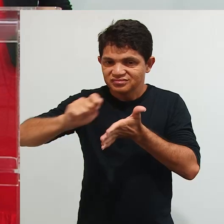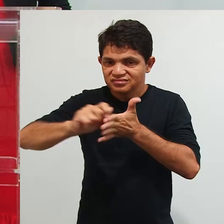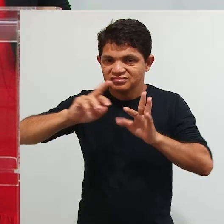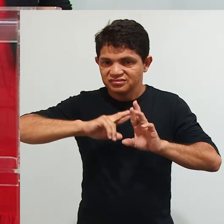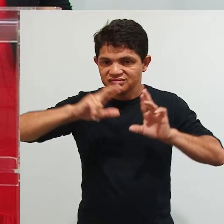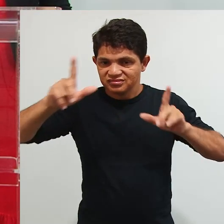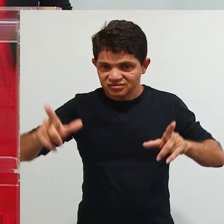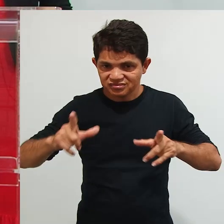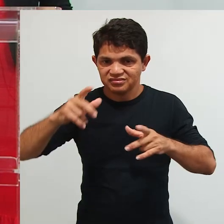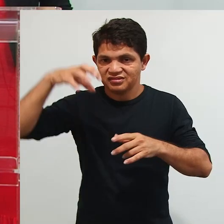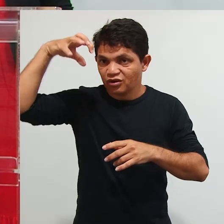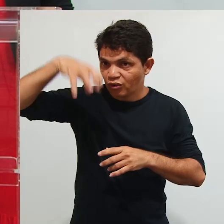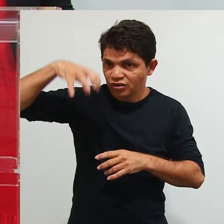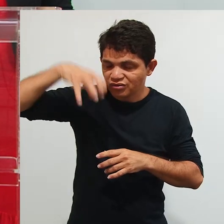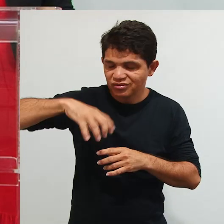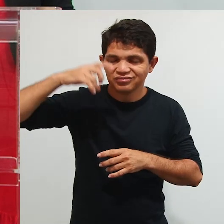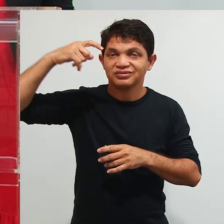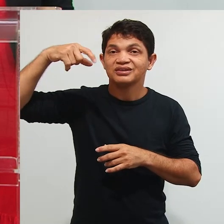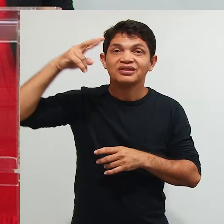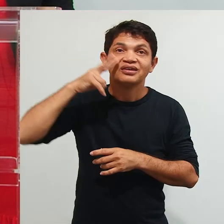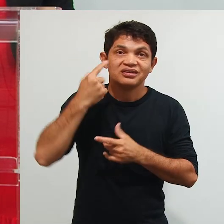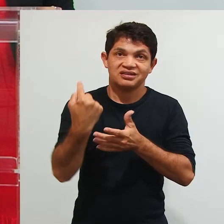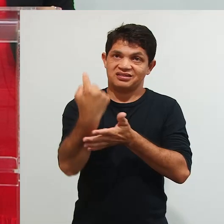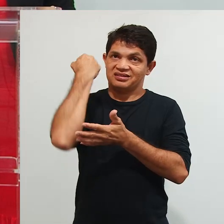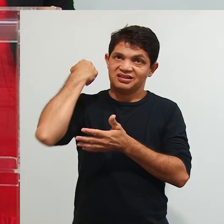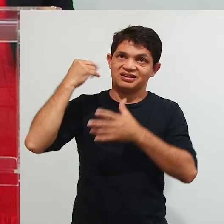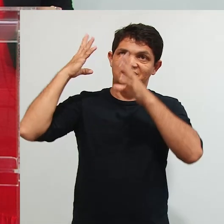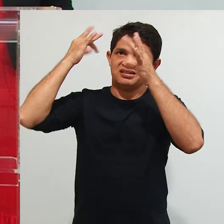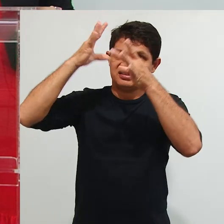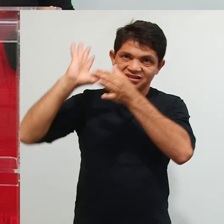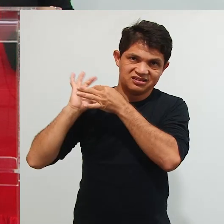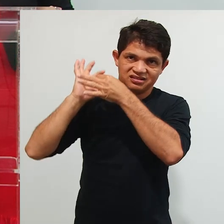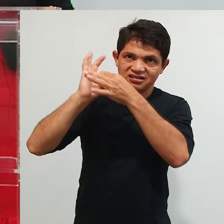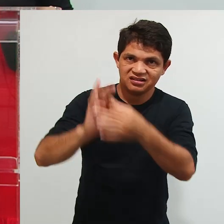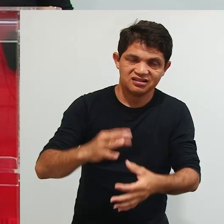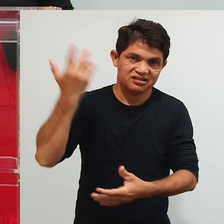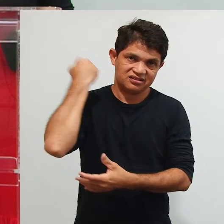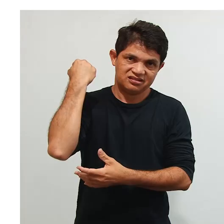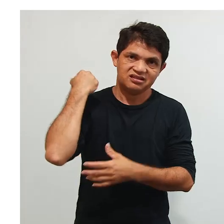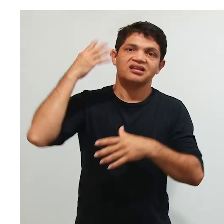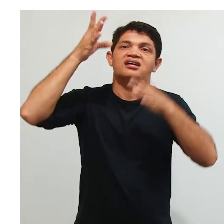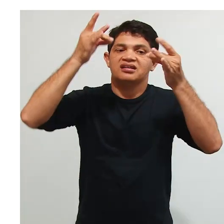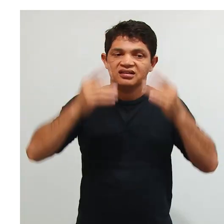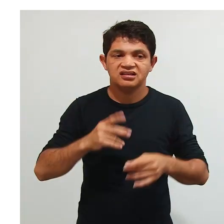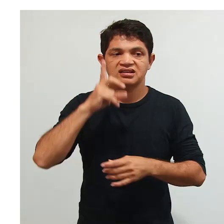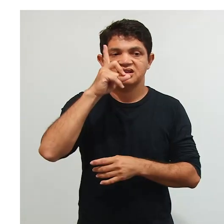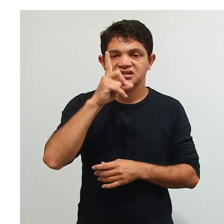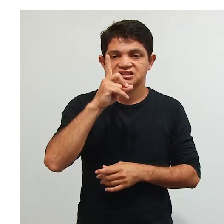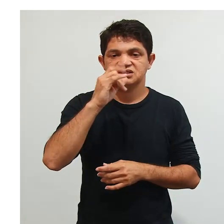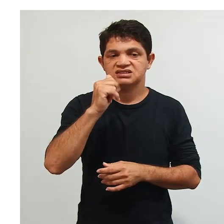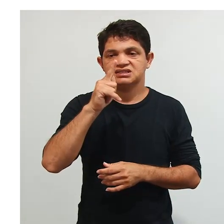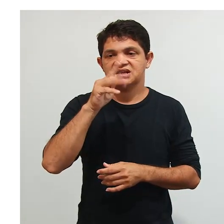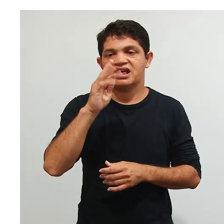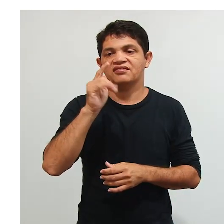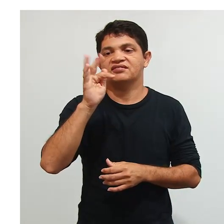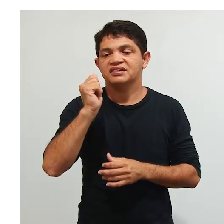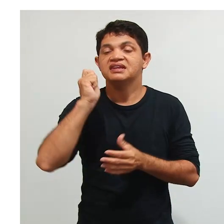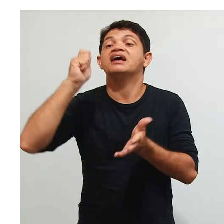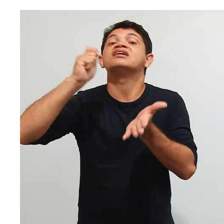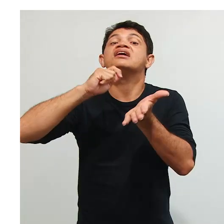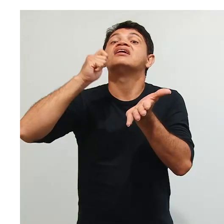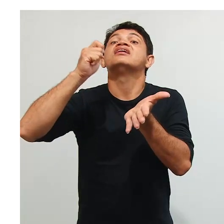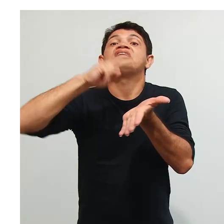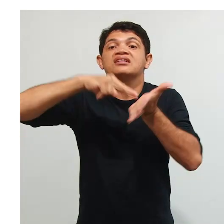lá debaixo daquele guarda-chuva, né, do início que a gente comentou. Mas a disgrafia, olha aqui, eu trouxe um exemplo